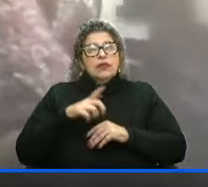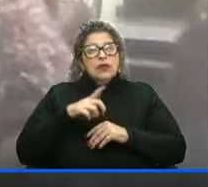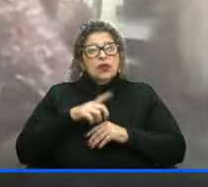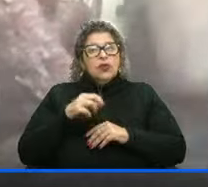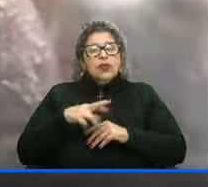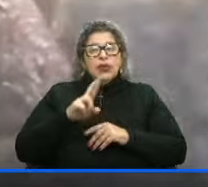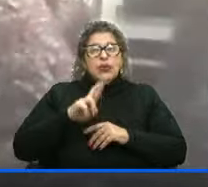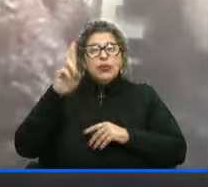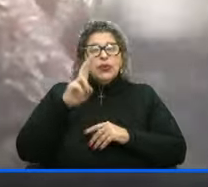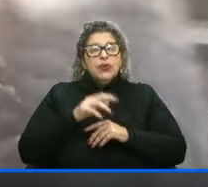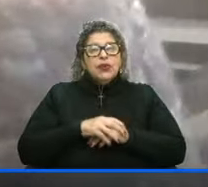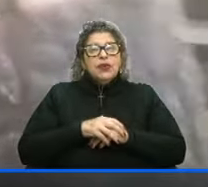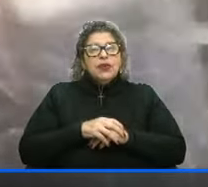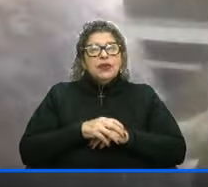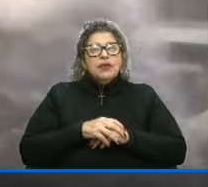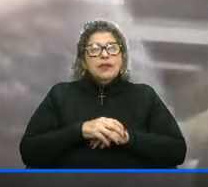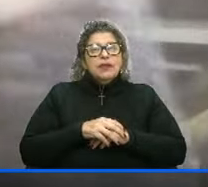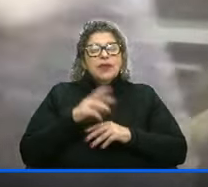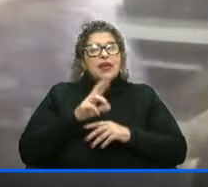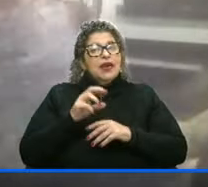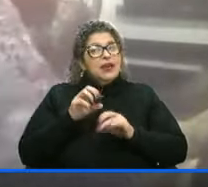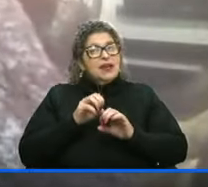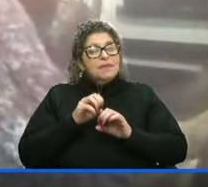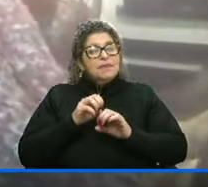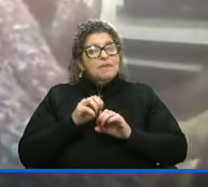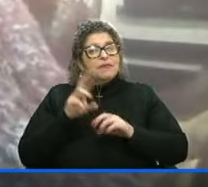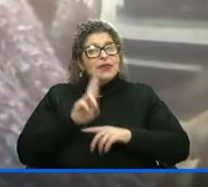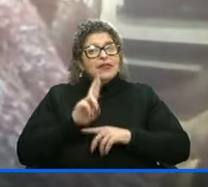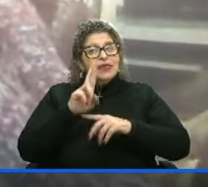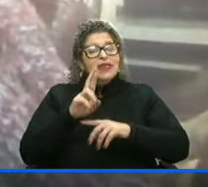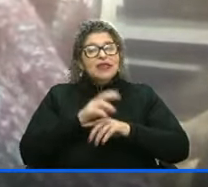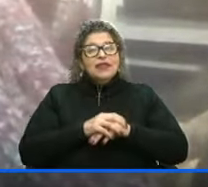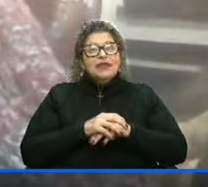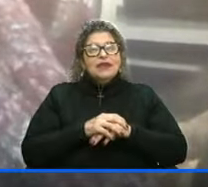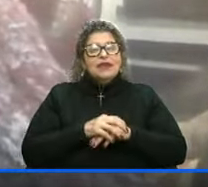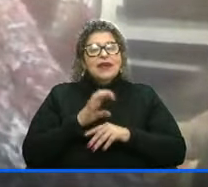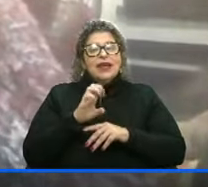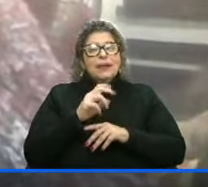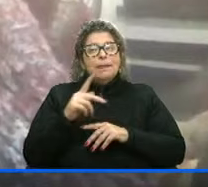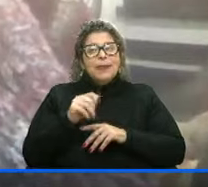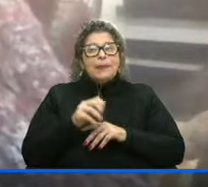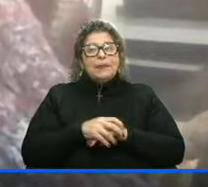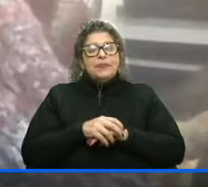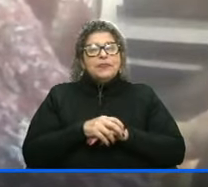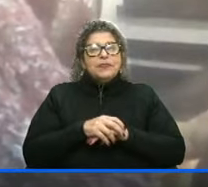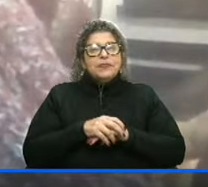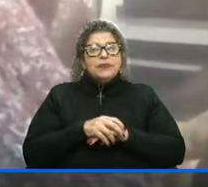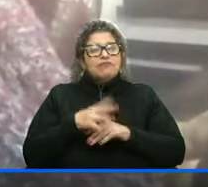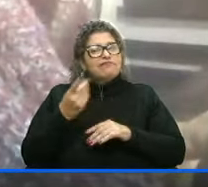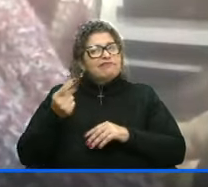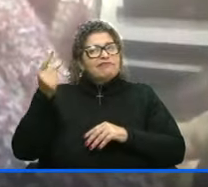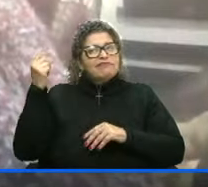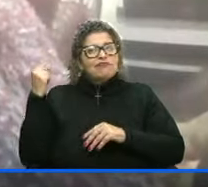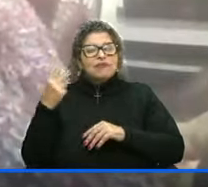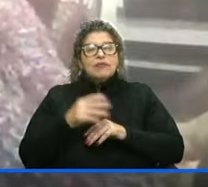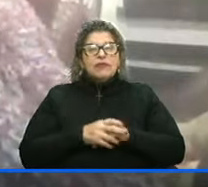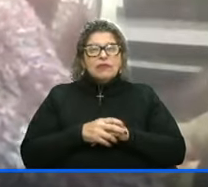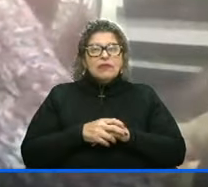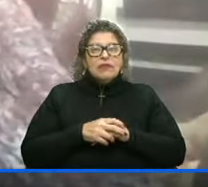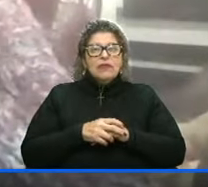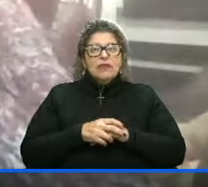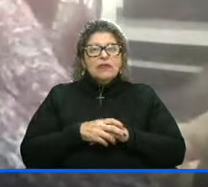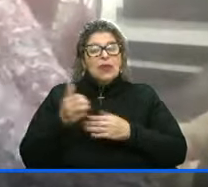já doutora, né? Mas representa as educadoras populares, a EPA, né? Há muito tempo